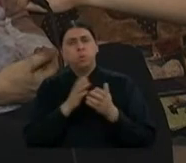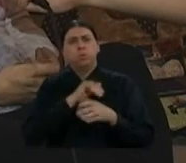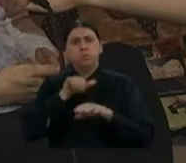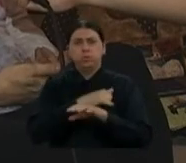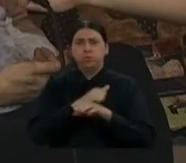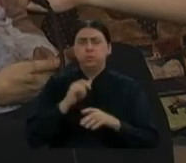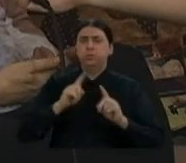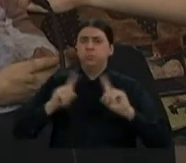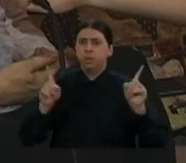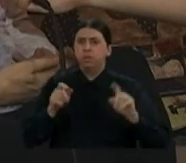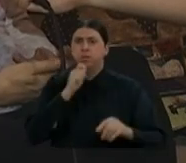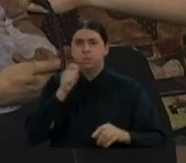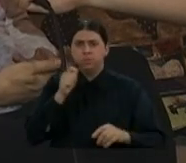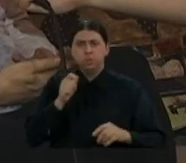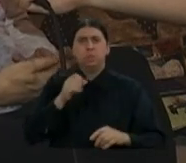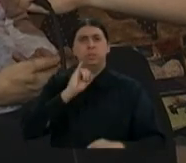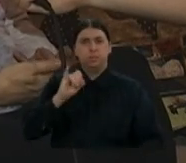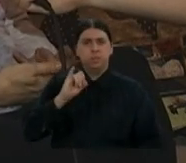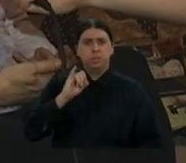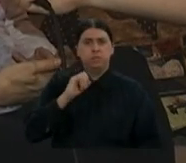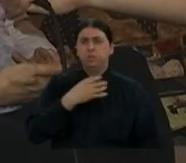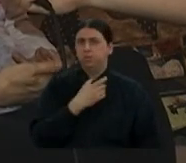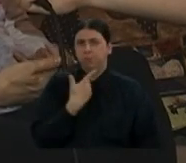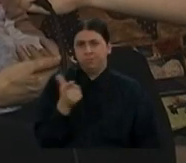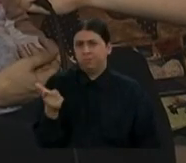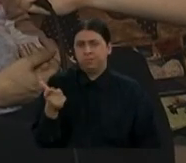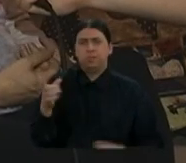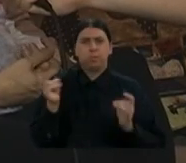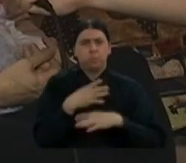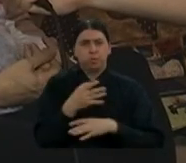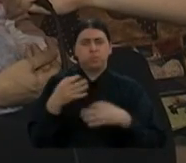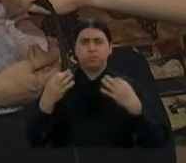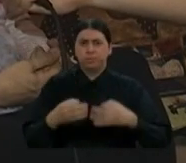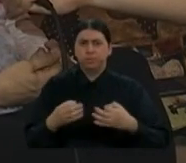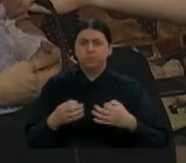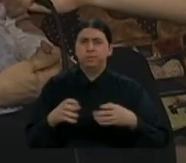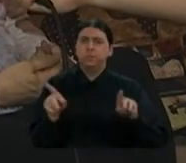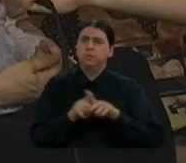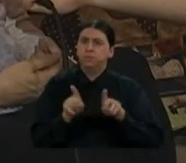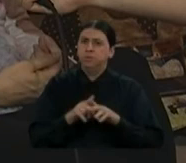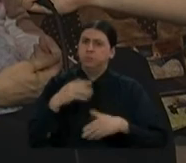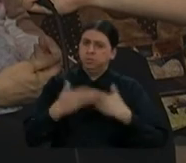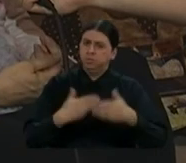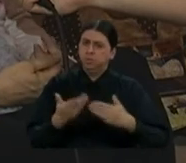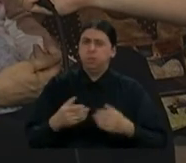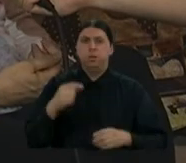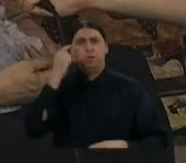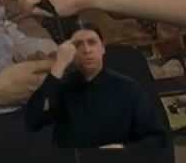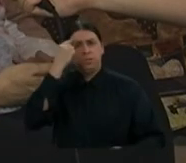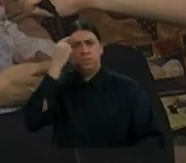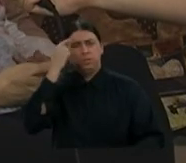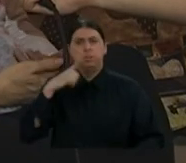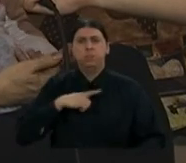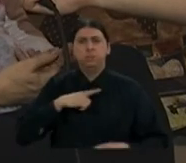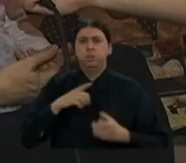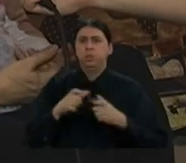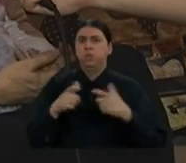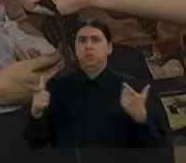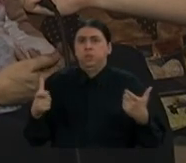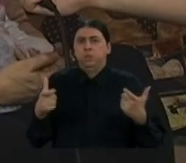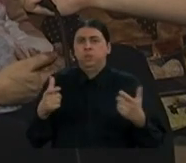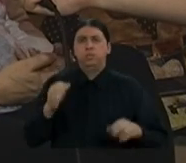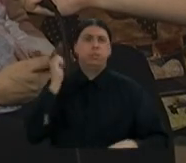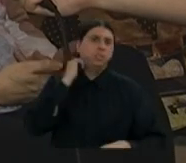passar pelas entrevistas e se não estiver pronto mesmo e então não se questionar em excesso não é responsável